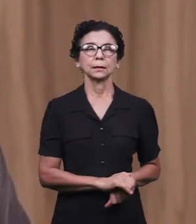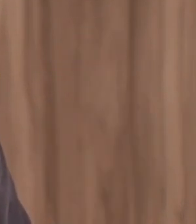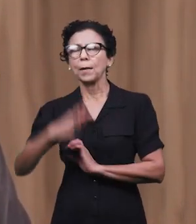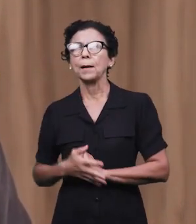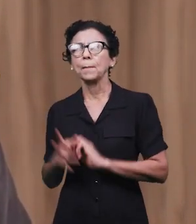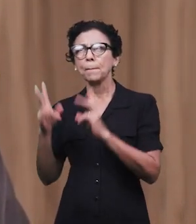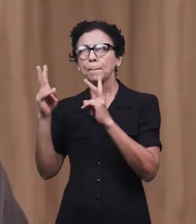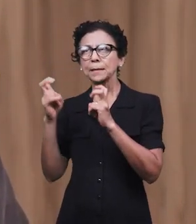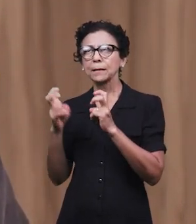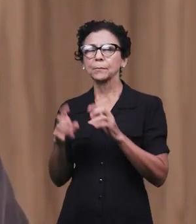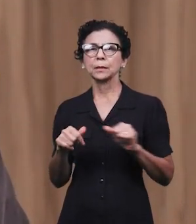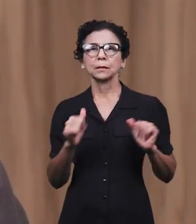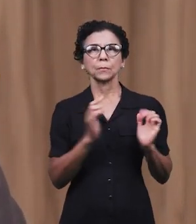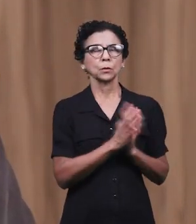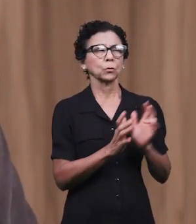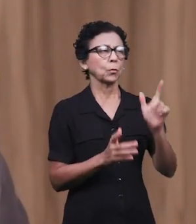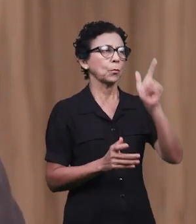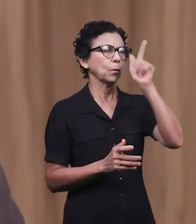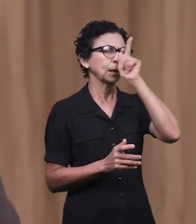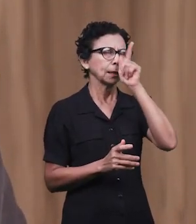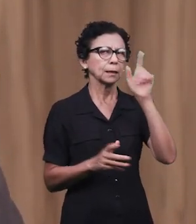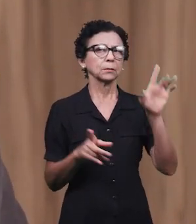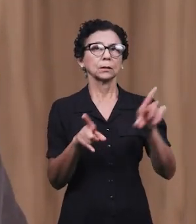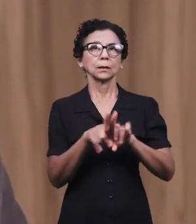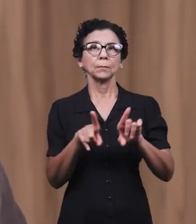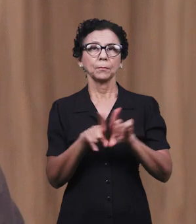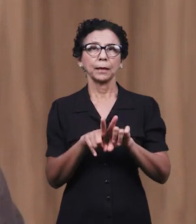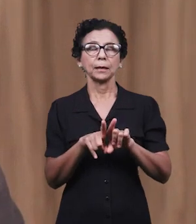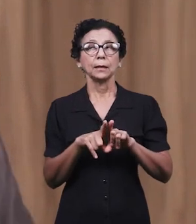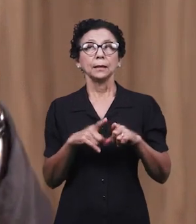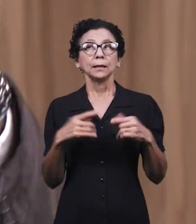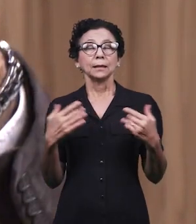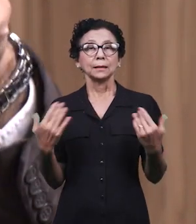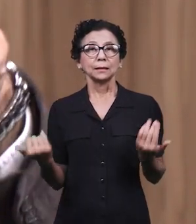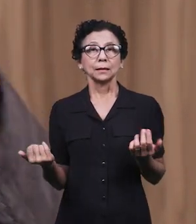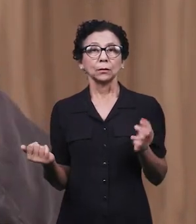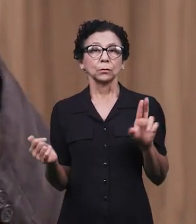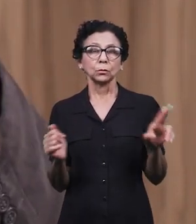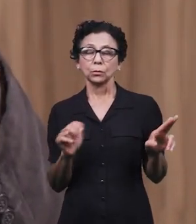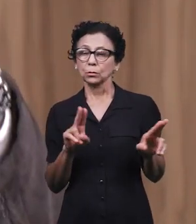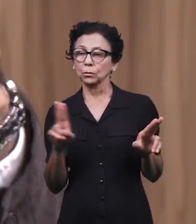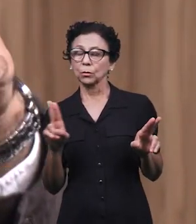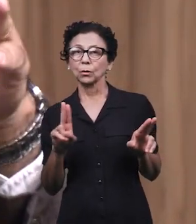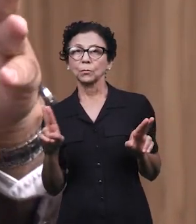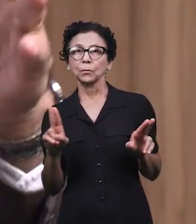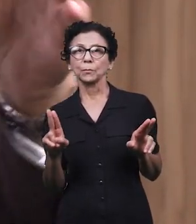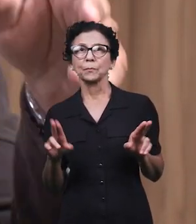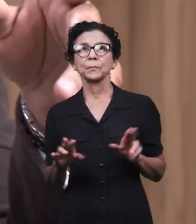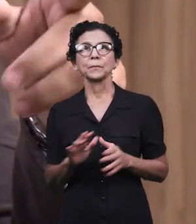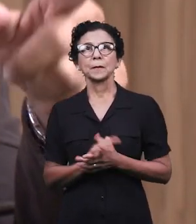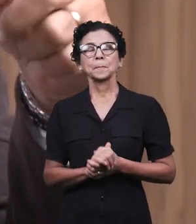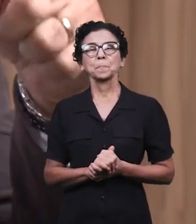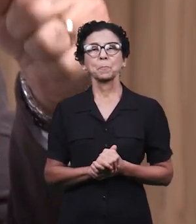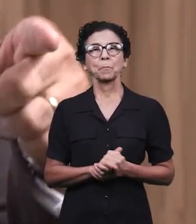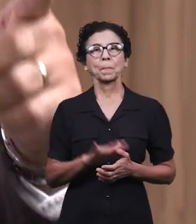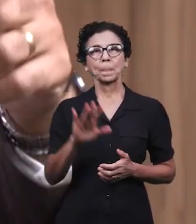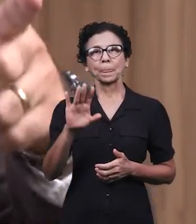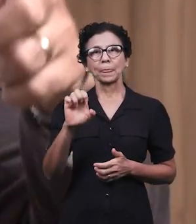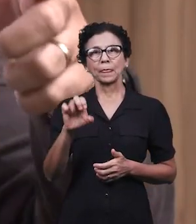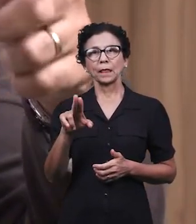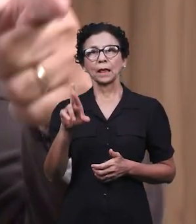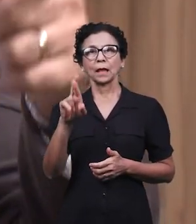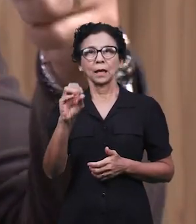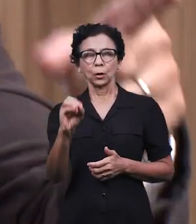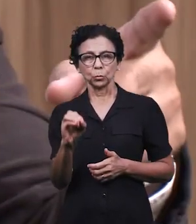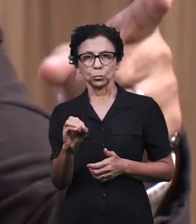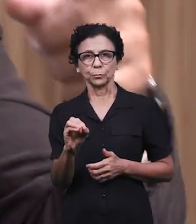romanos e pelos gregos. Então, tinha esse nome, Euroaquilão, porque a parte euro, quem chamava de